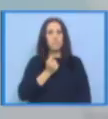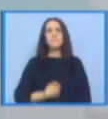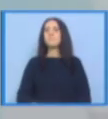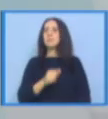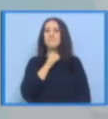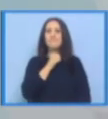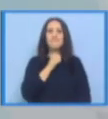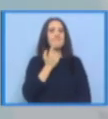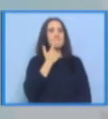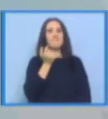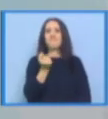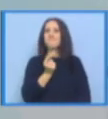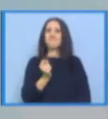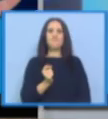portanto,